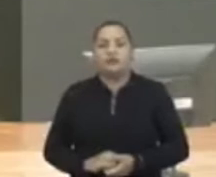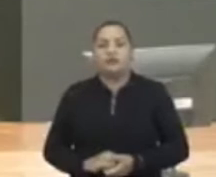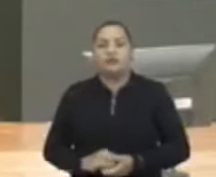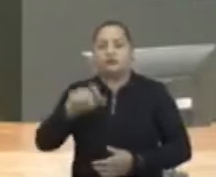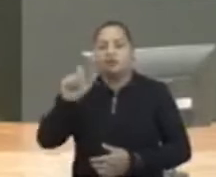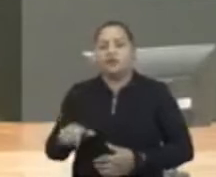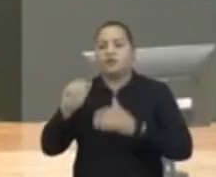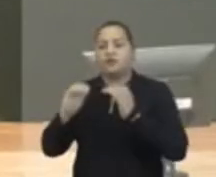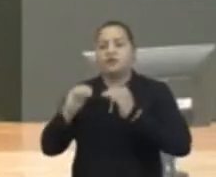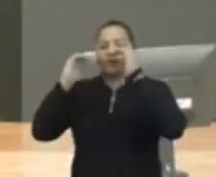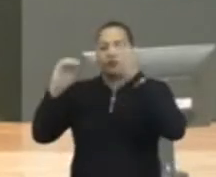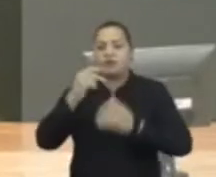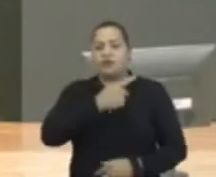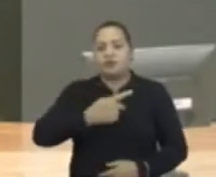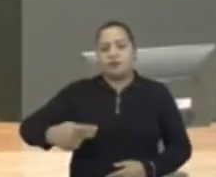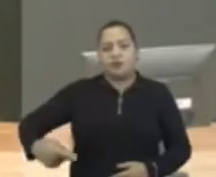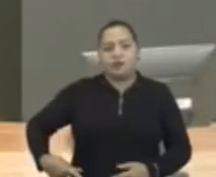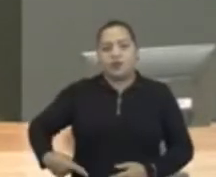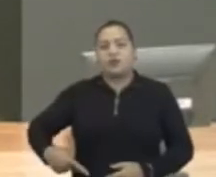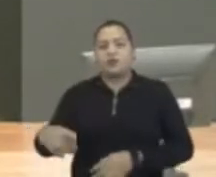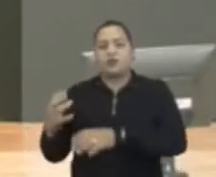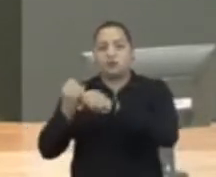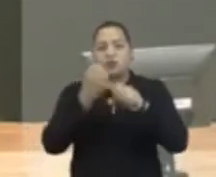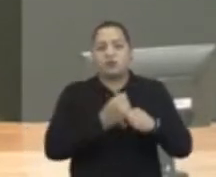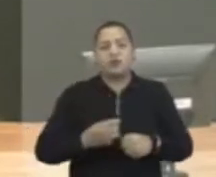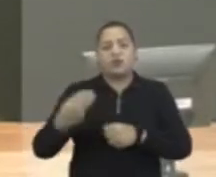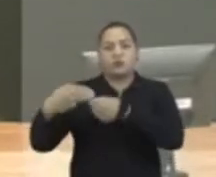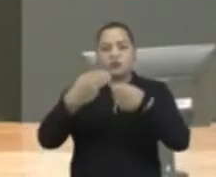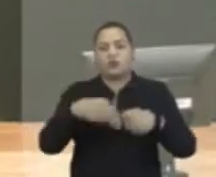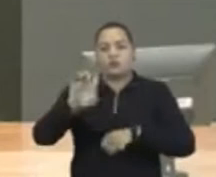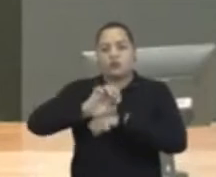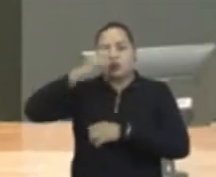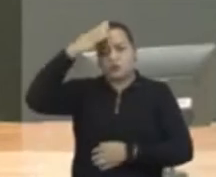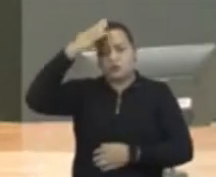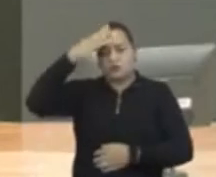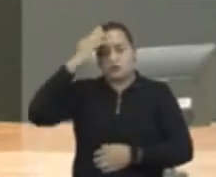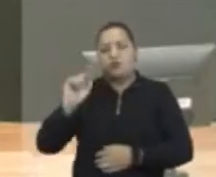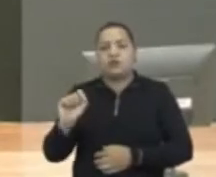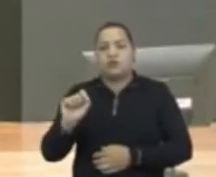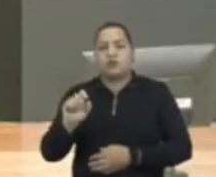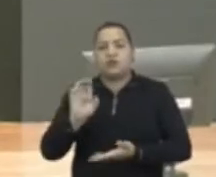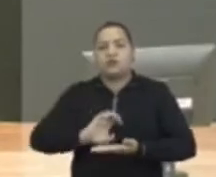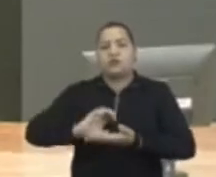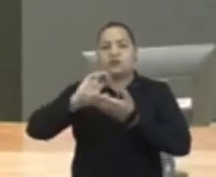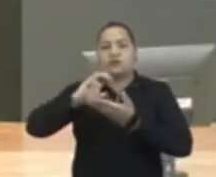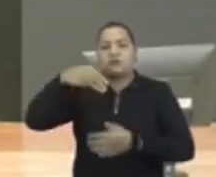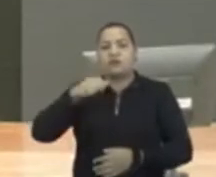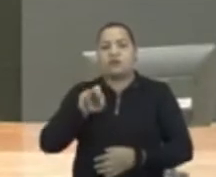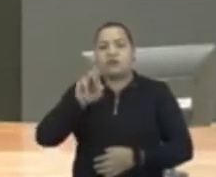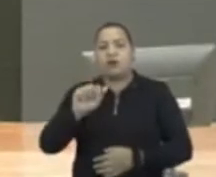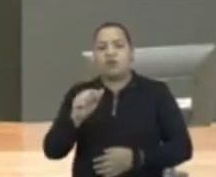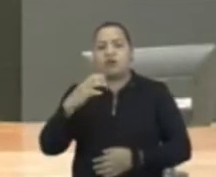Sua Excelência, a Senhora Presidente do Tribunal de Contas dos Municípios do Estado do Pará, Conselheira Mara Lúcia Barbalho da